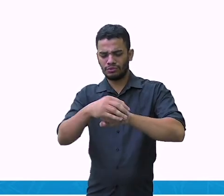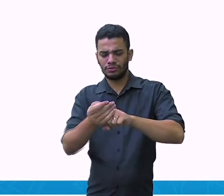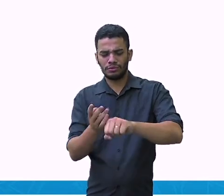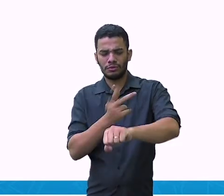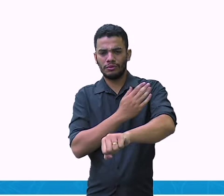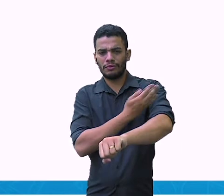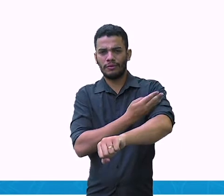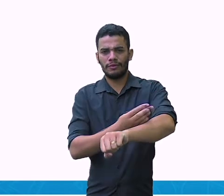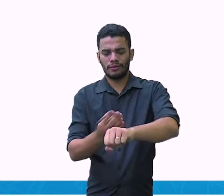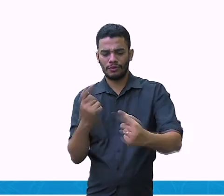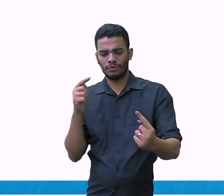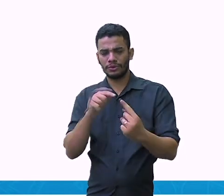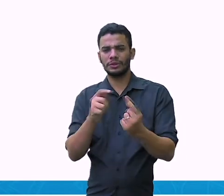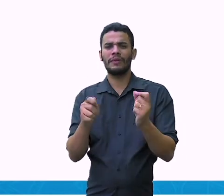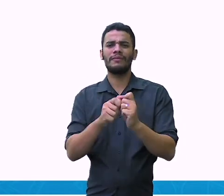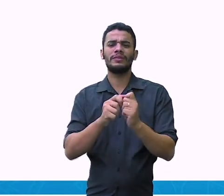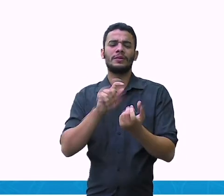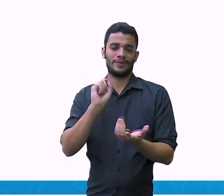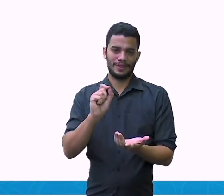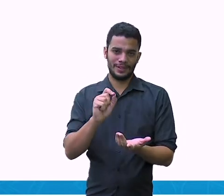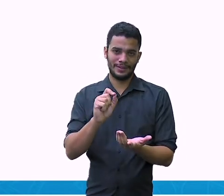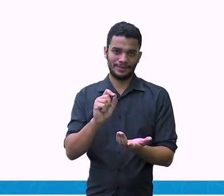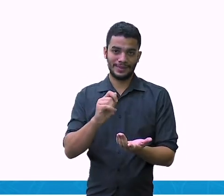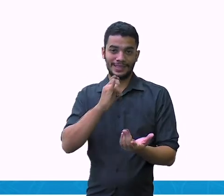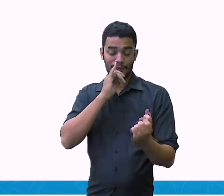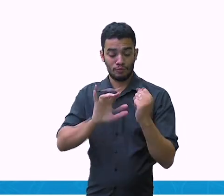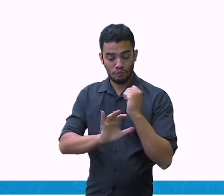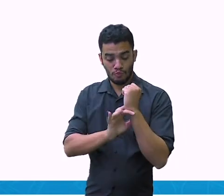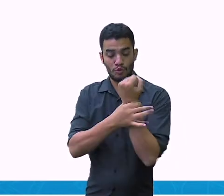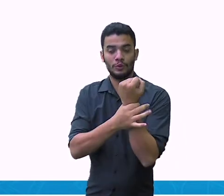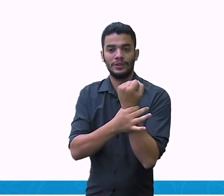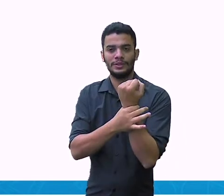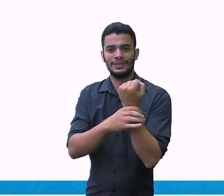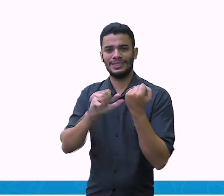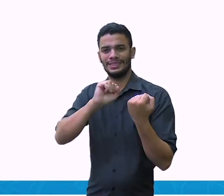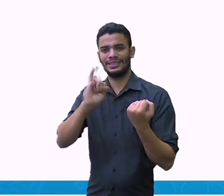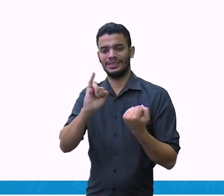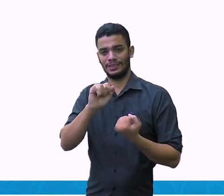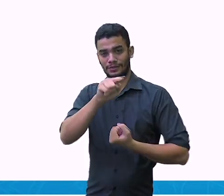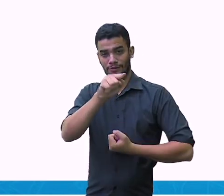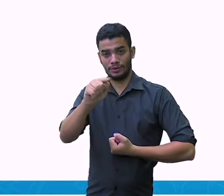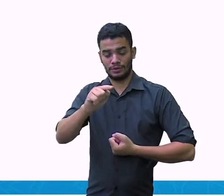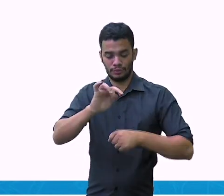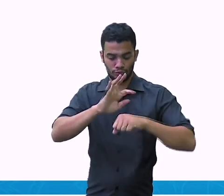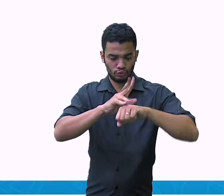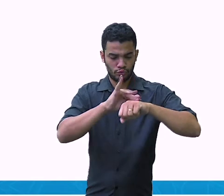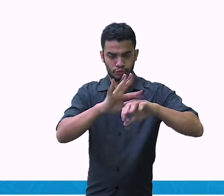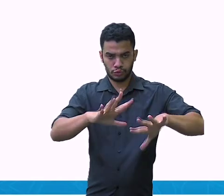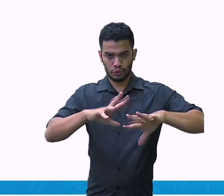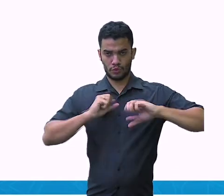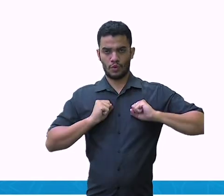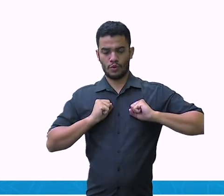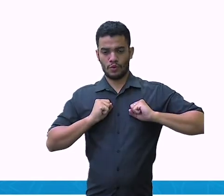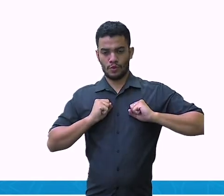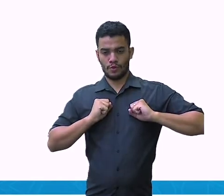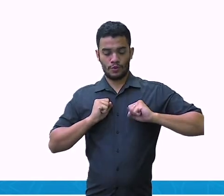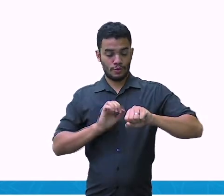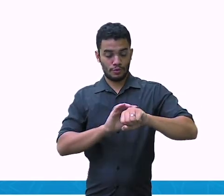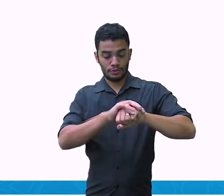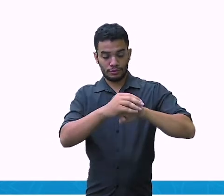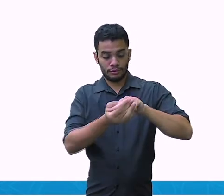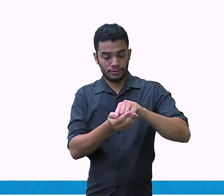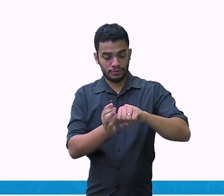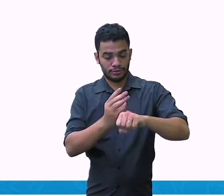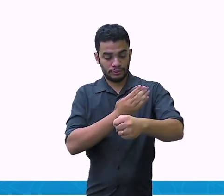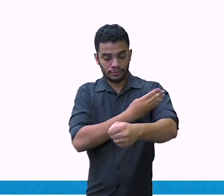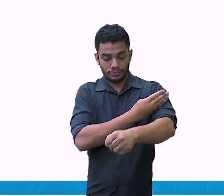estou gripado, né? O vírus da gripe. Os leucócitos, eles estarão ali trabalhando porque a gente